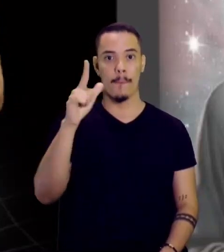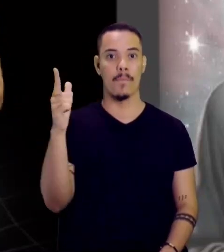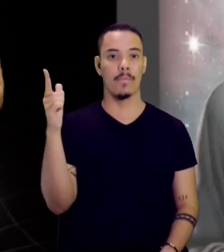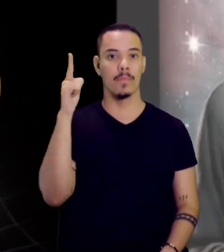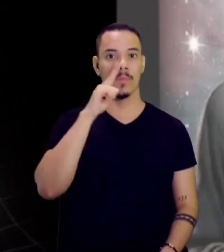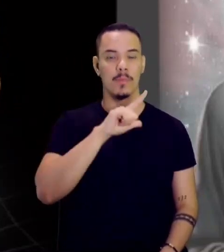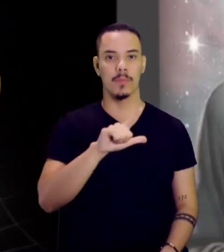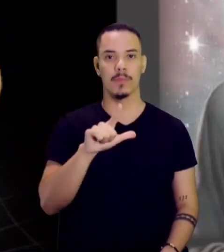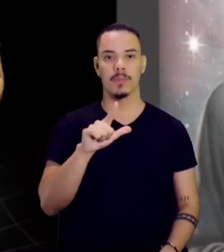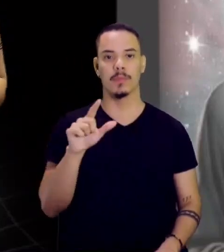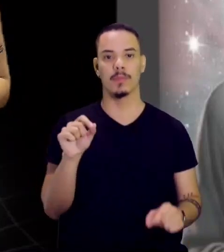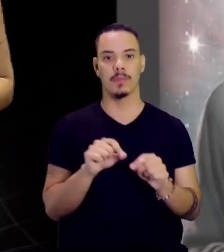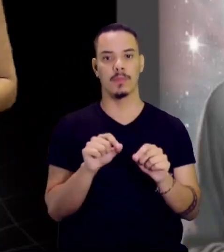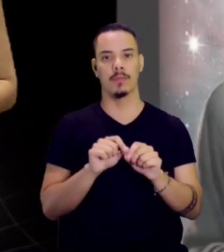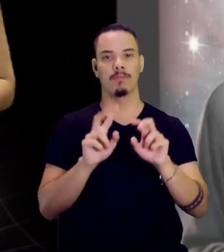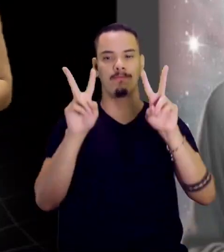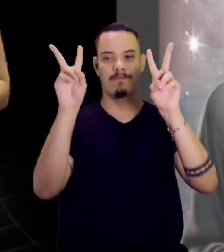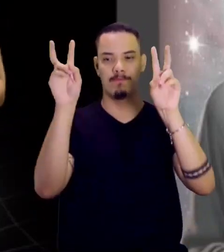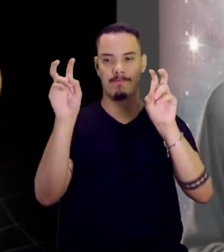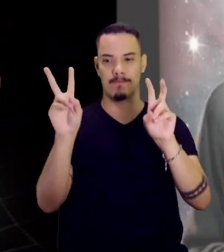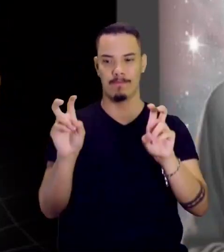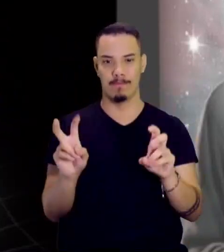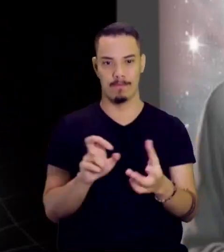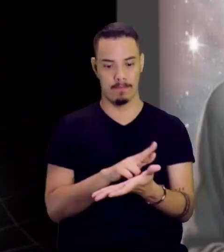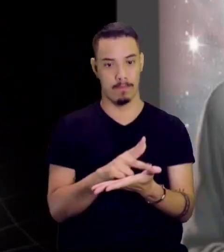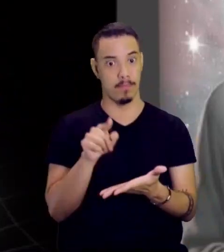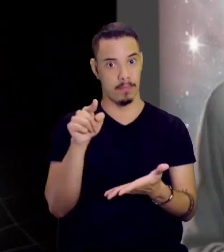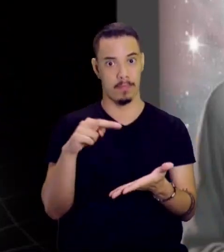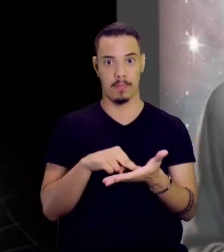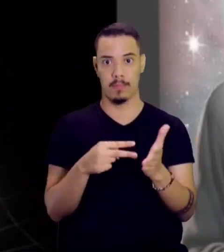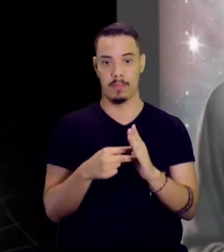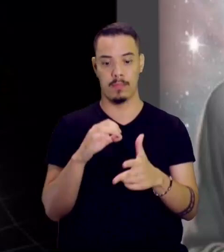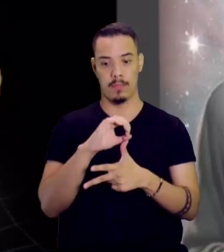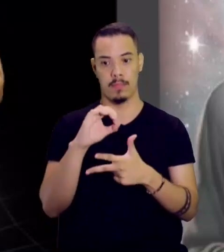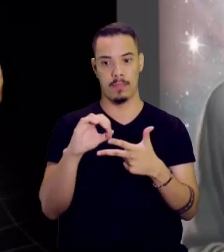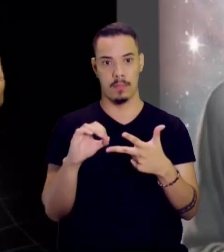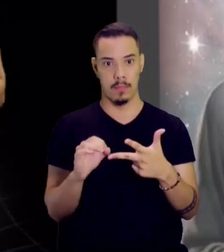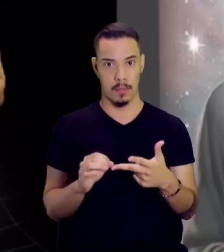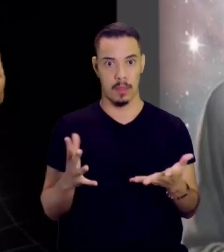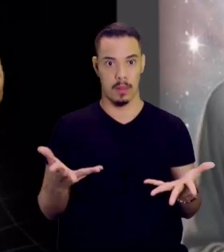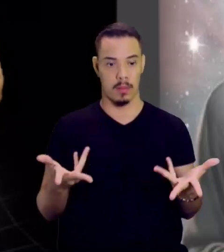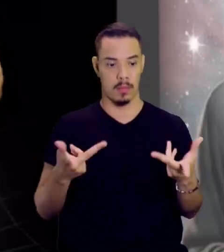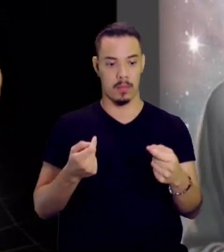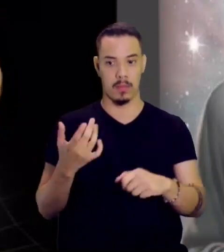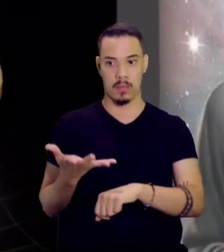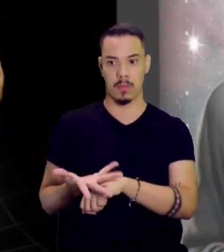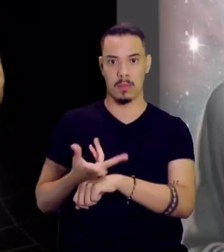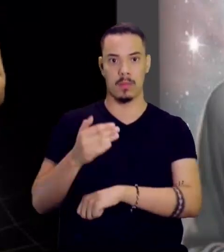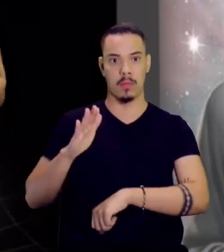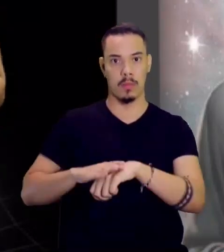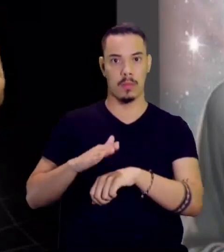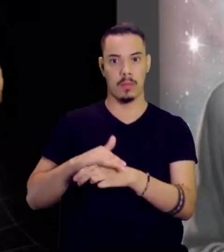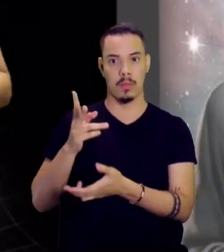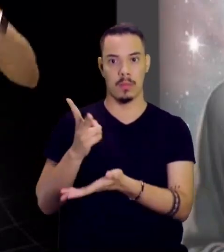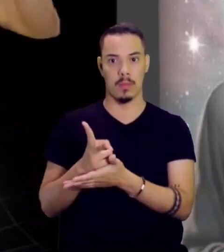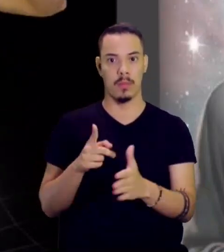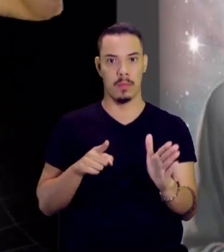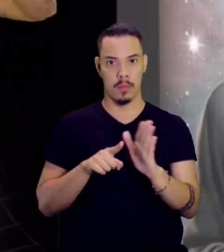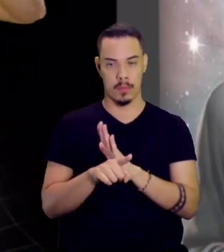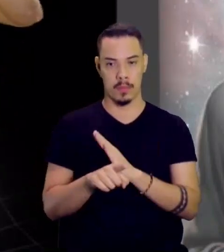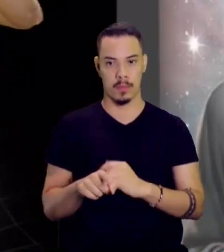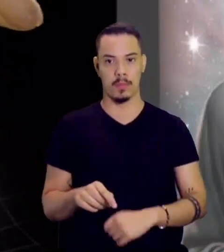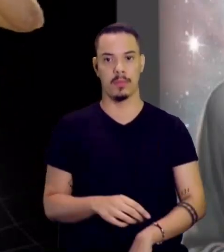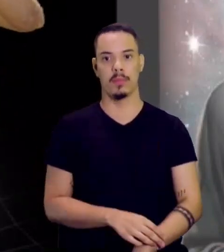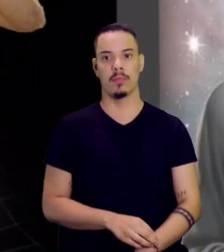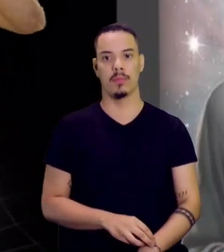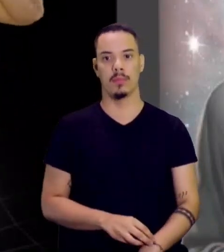consegue vários assuntos, né? Isso é o Enem. Várias competências, várias habilidades em uma mesma questão. Exatamente. Olha só, veio